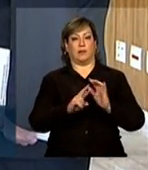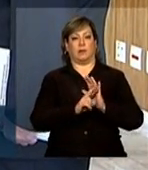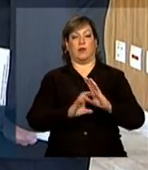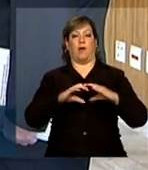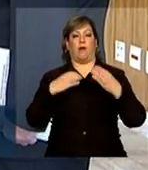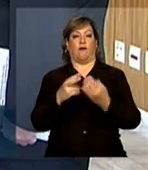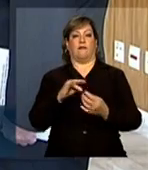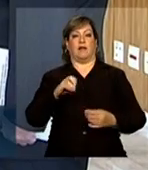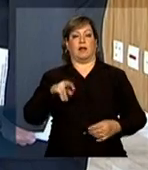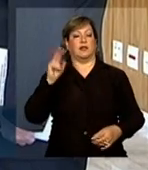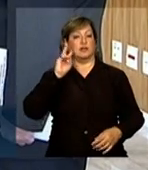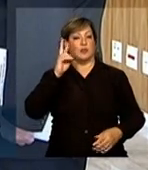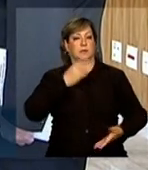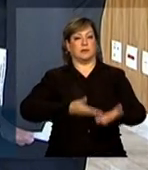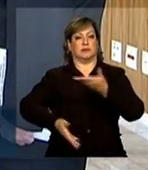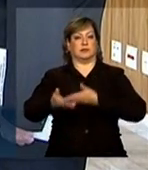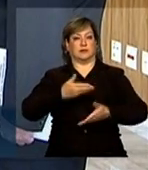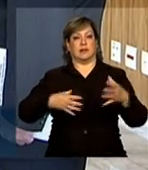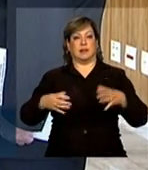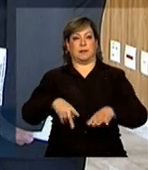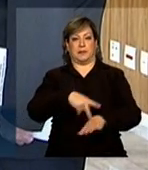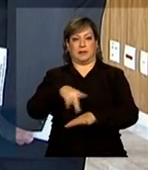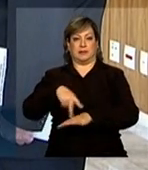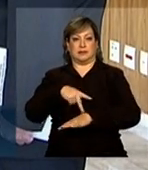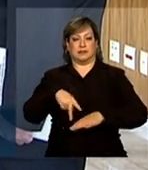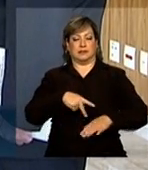de Viena sobre Relações Diplomáticas.